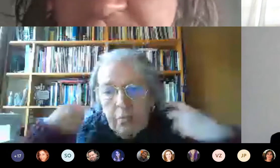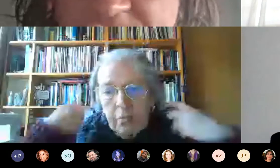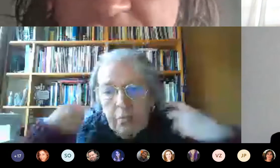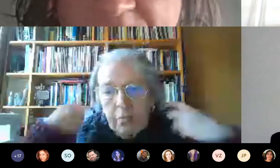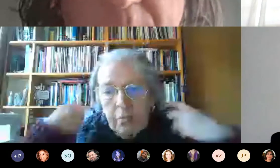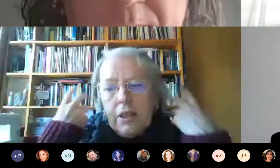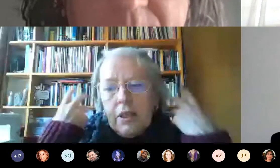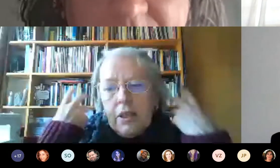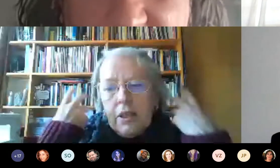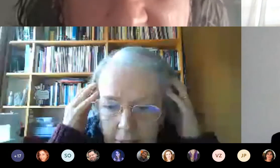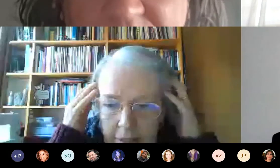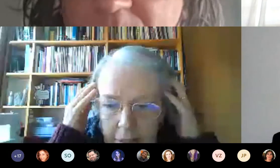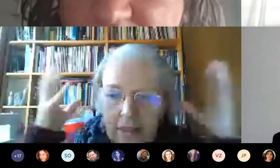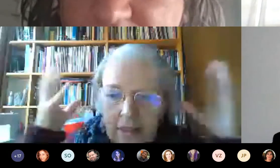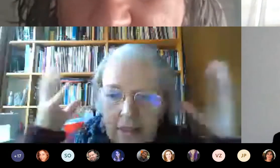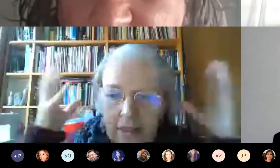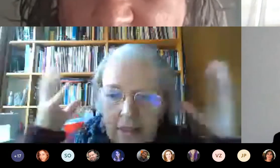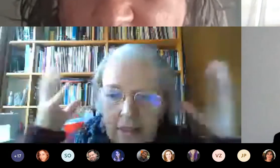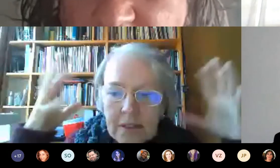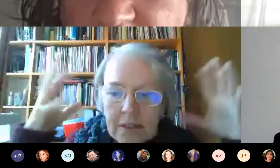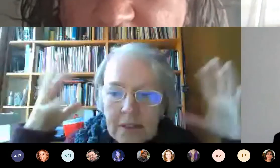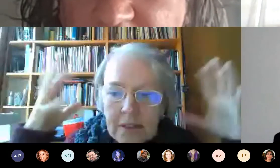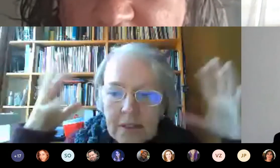porque isso ainda está assim,